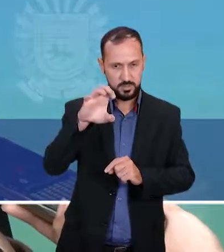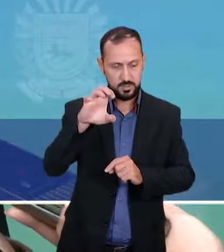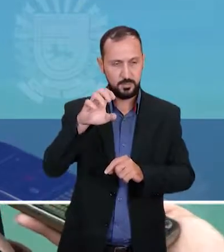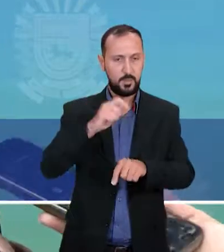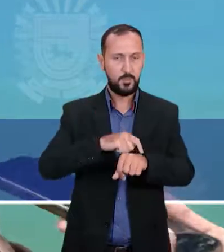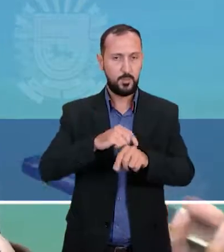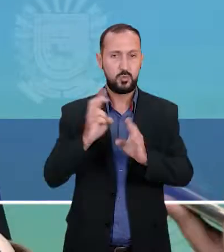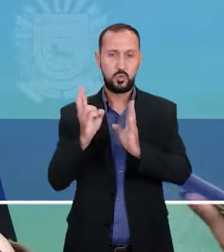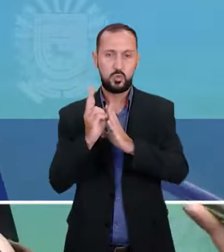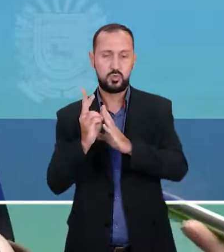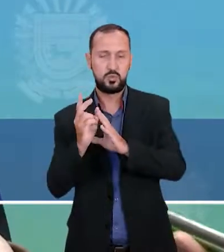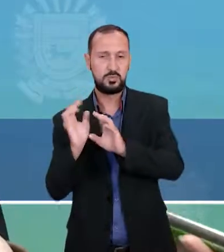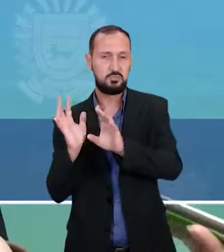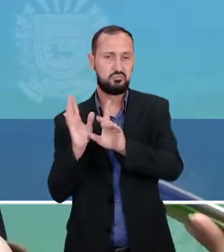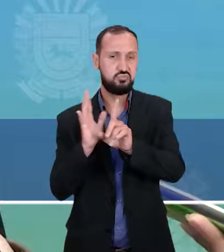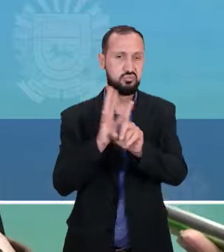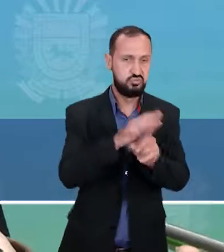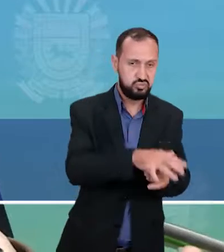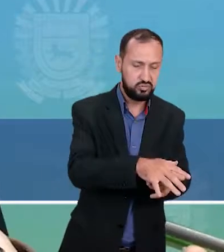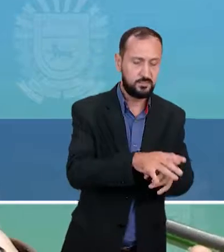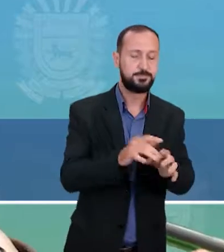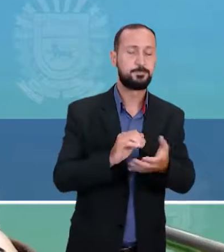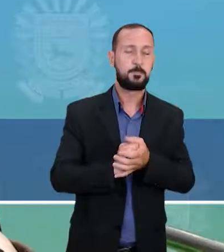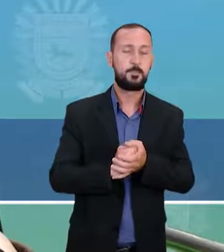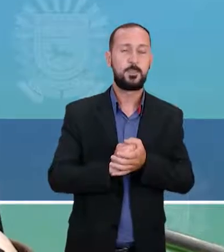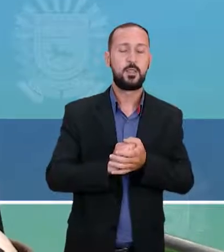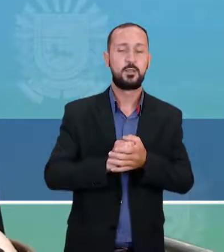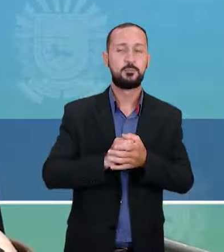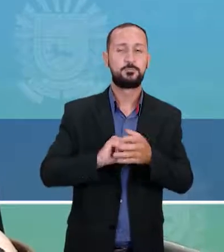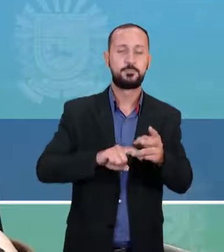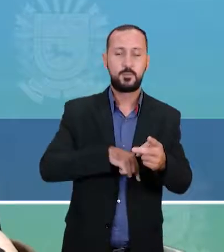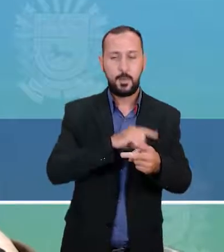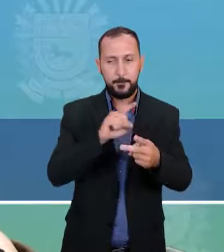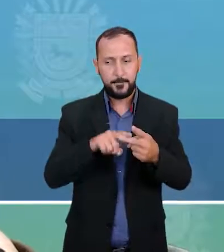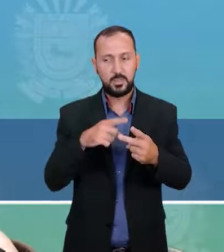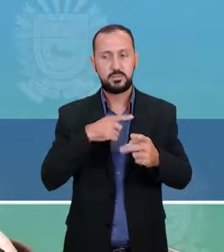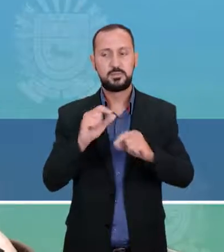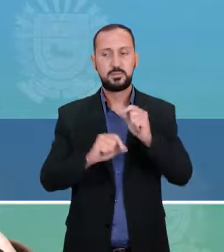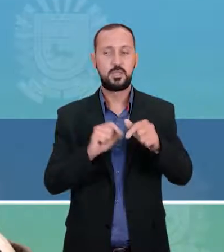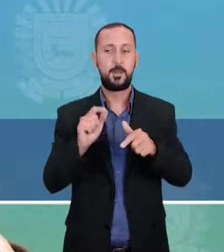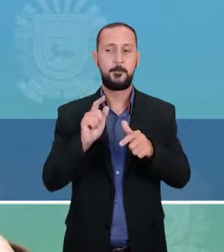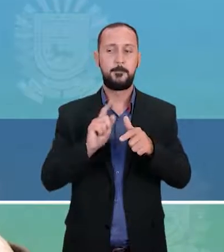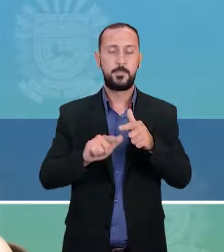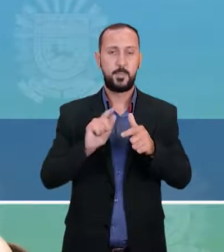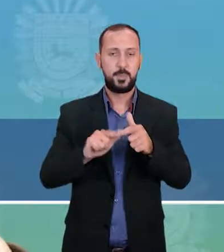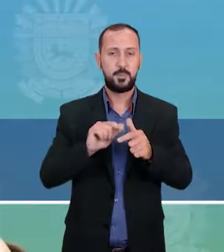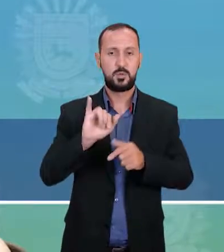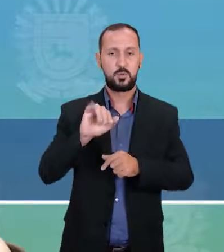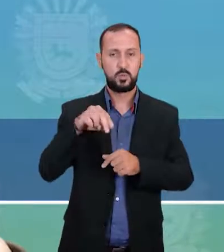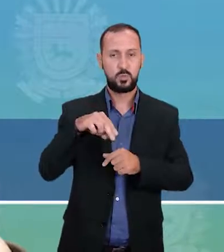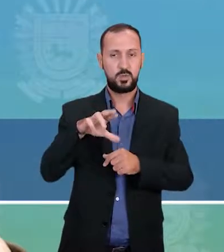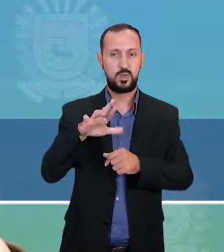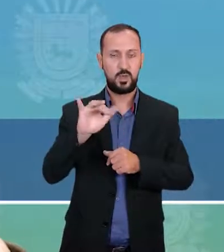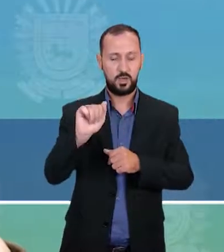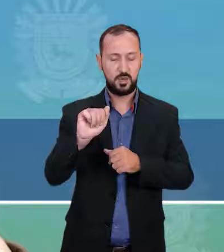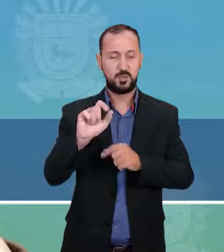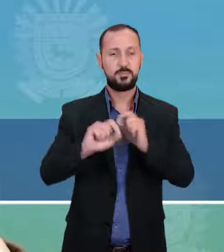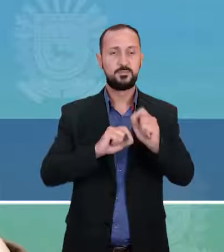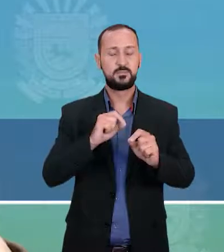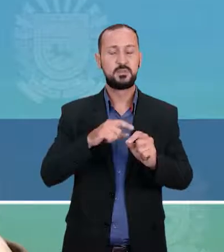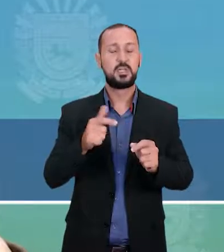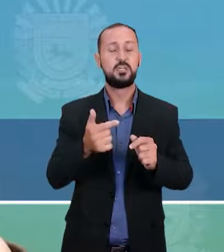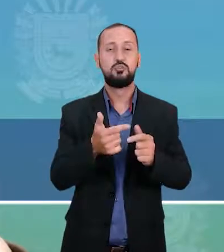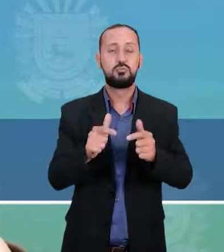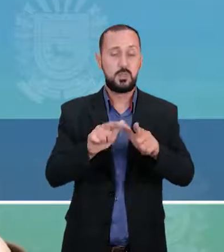nas invasões indígenas do Estado. Na sequência, traz aqui o problema do INCRA, dos assentados, que estão